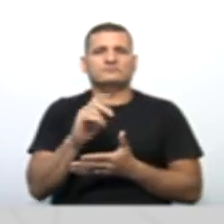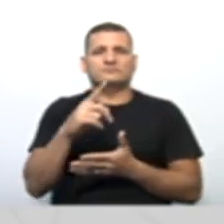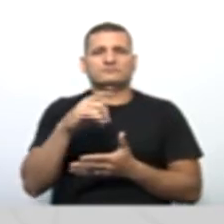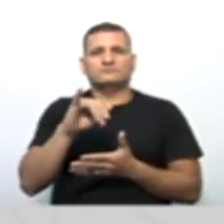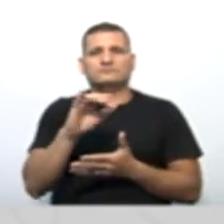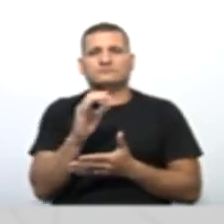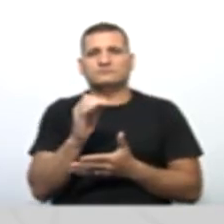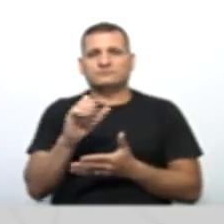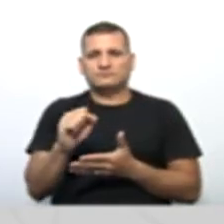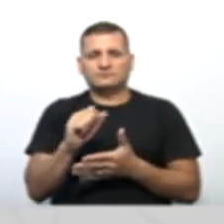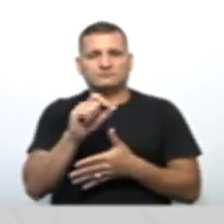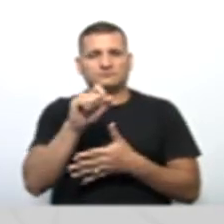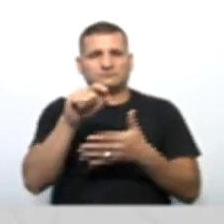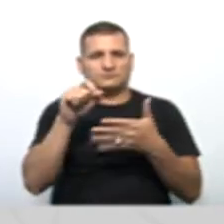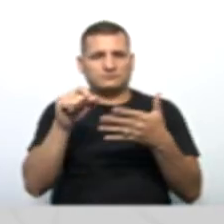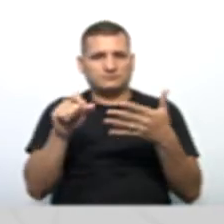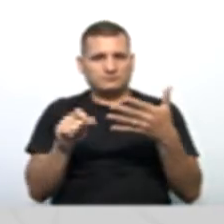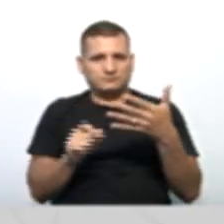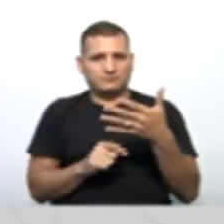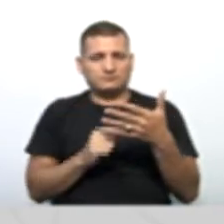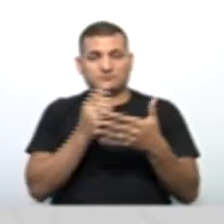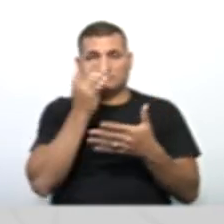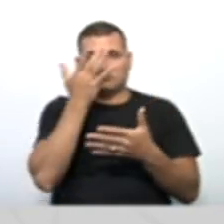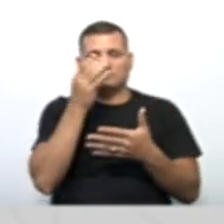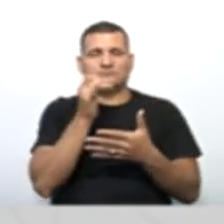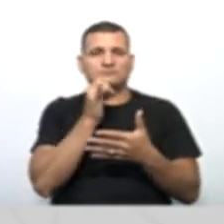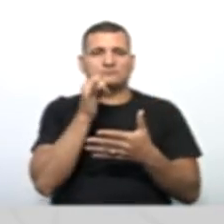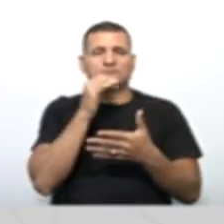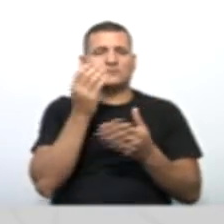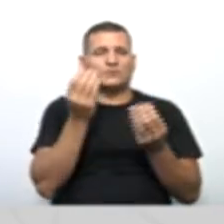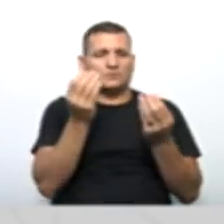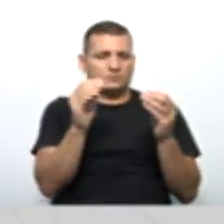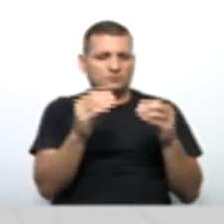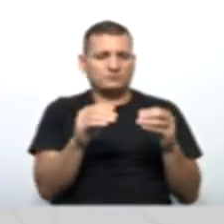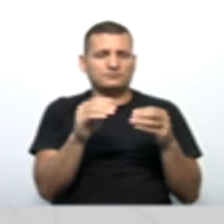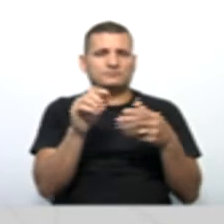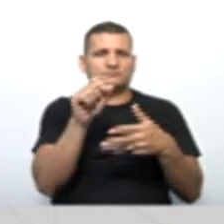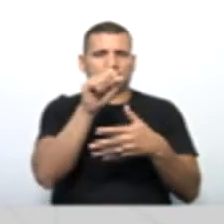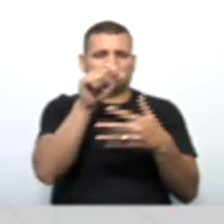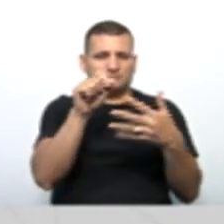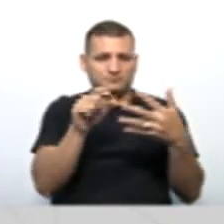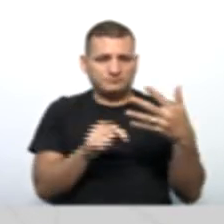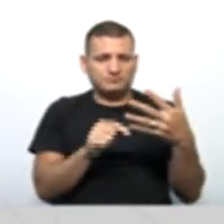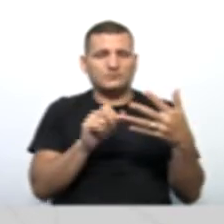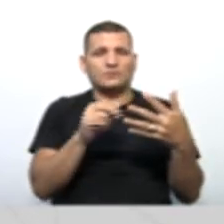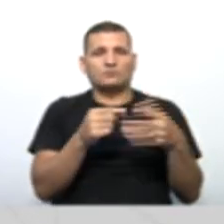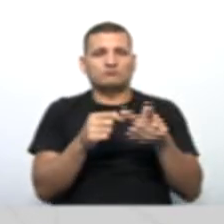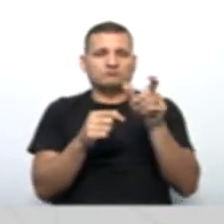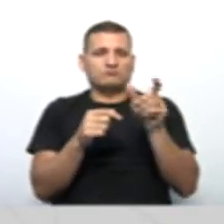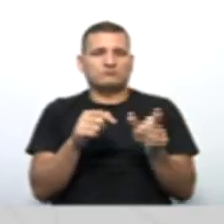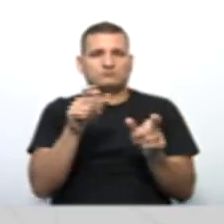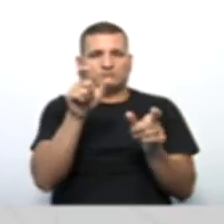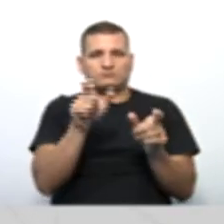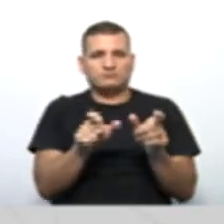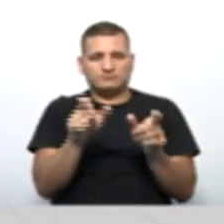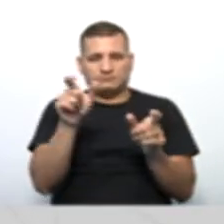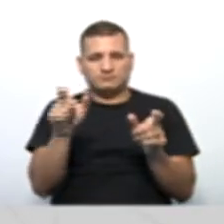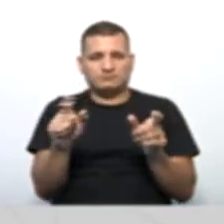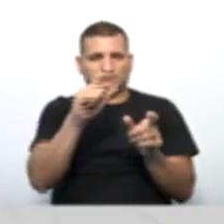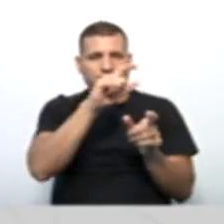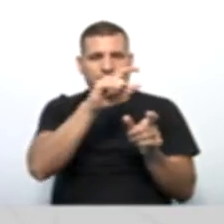facilitar você quando você coloca em lista ou dividir em colunas você permite que o usuário ele